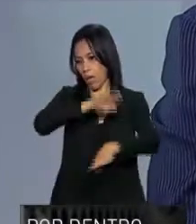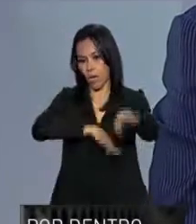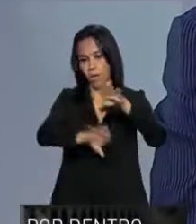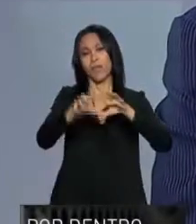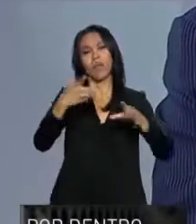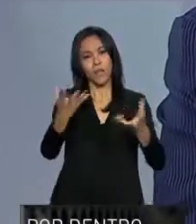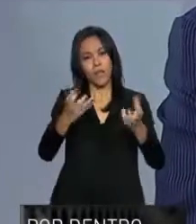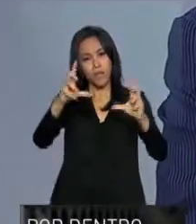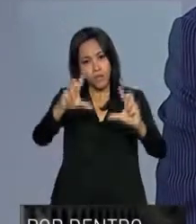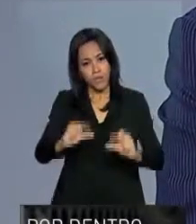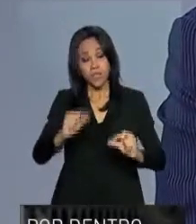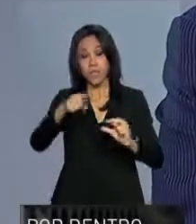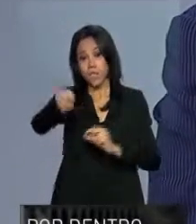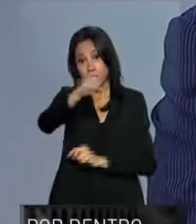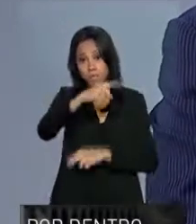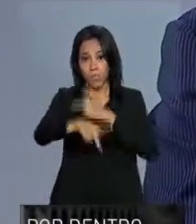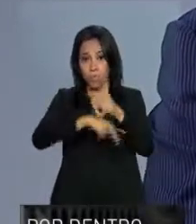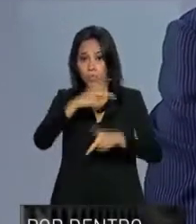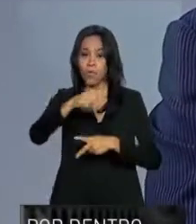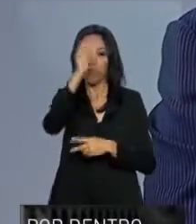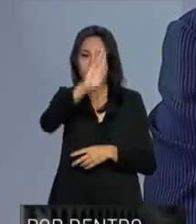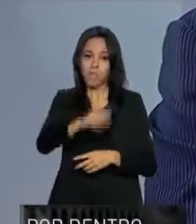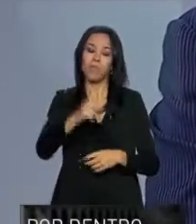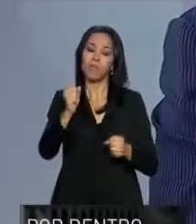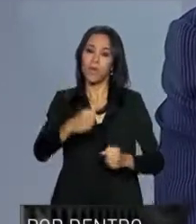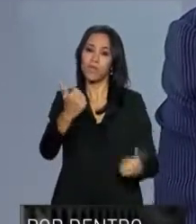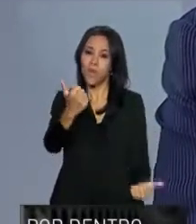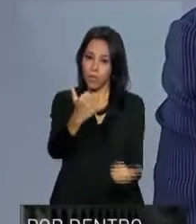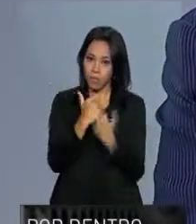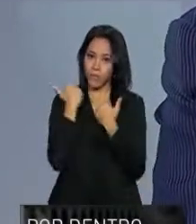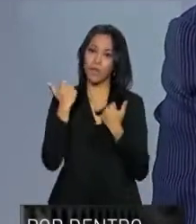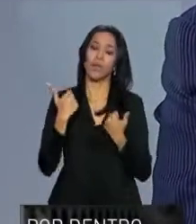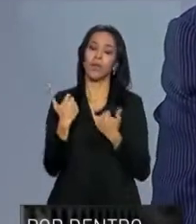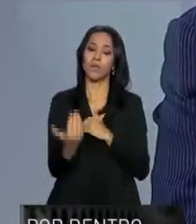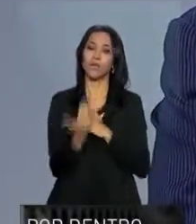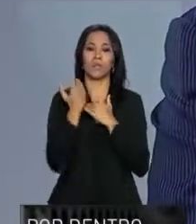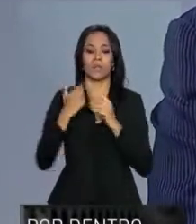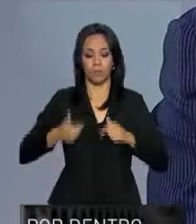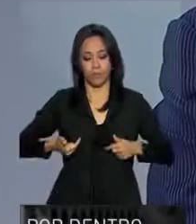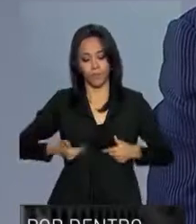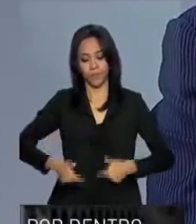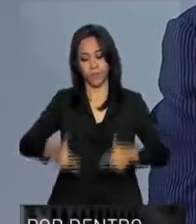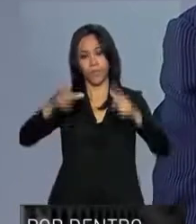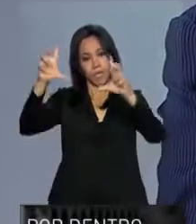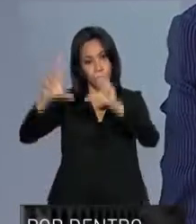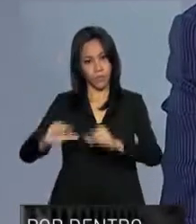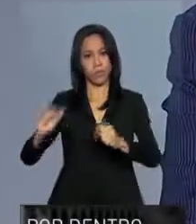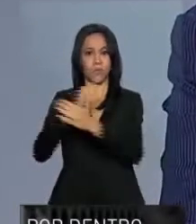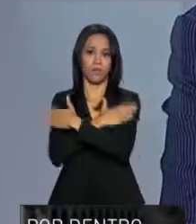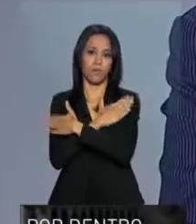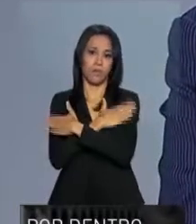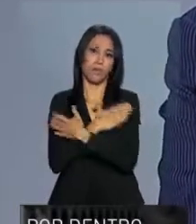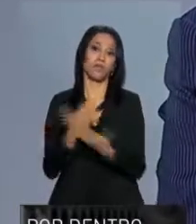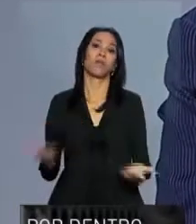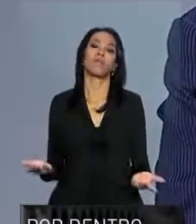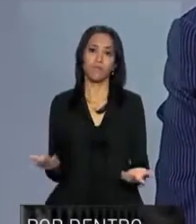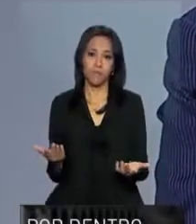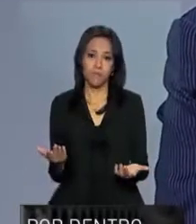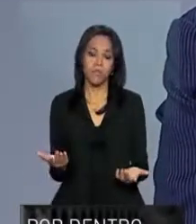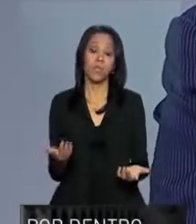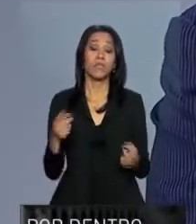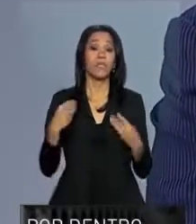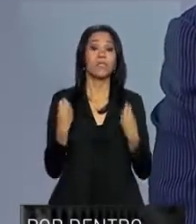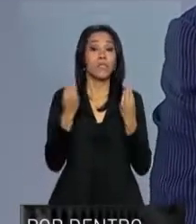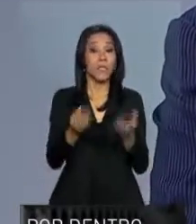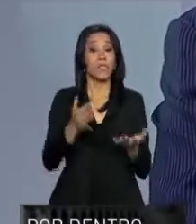possa estar conosco convergindo nessa força nesse trabalho para que a gente possa diminuir o desemprego aumentando quer dizer a oportunidade de